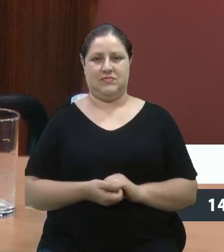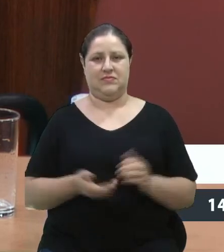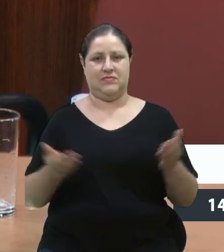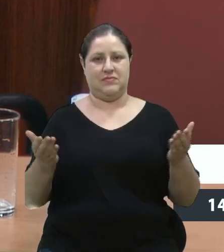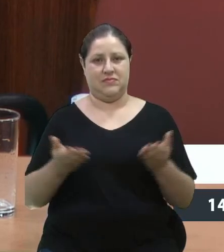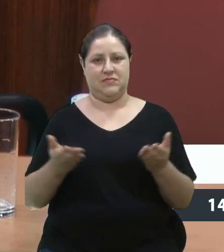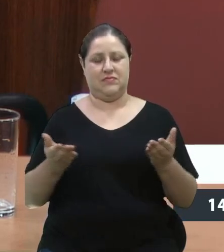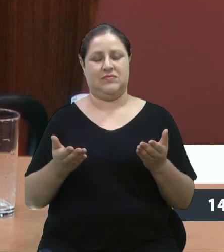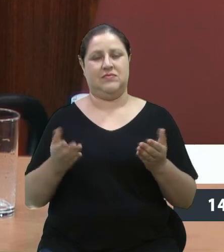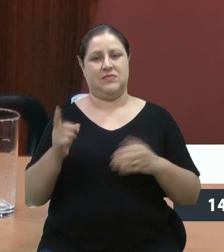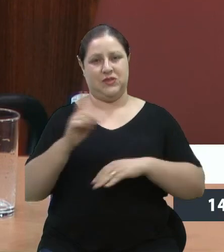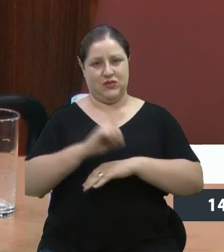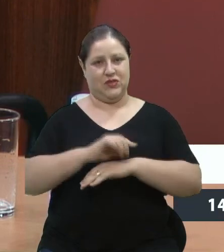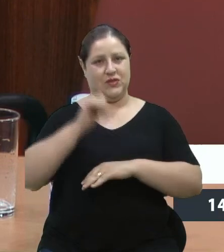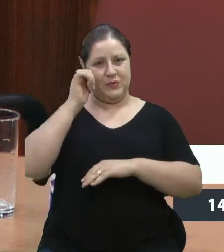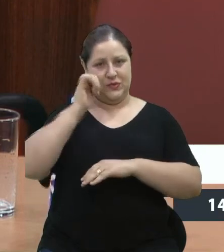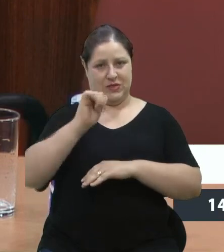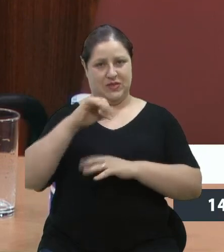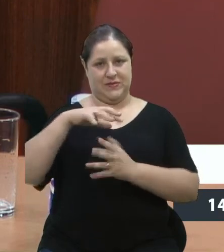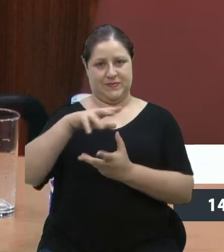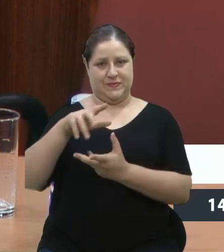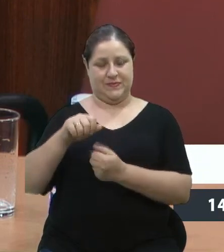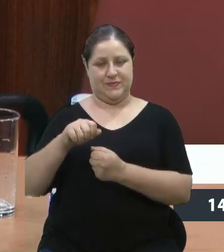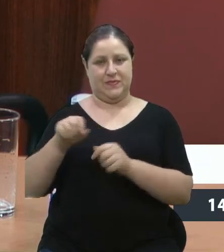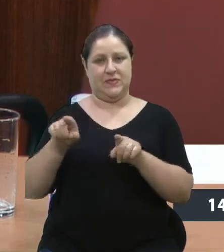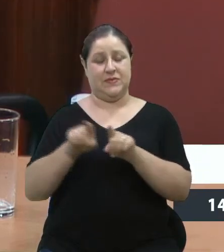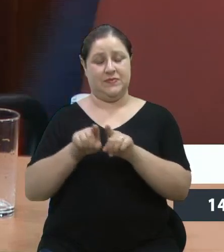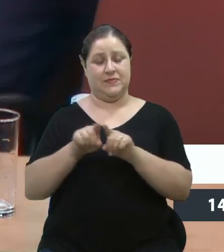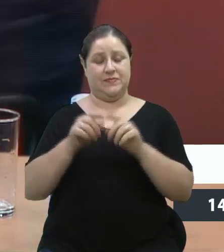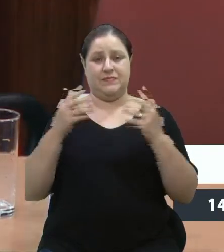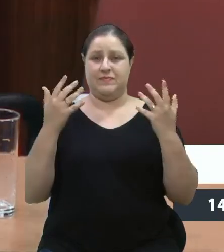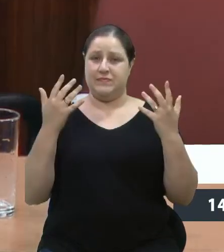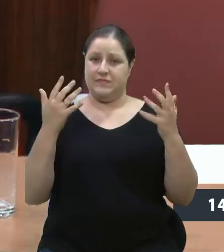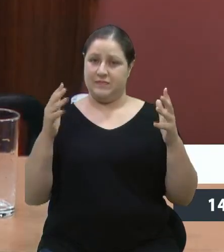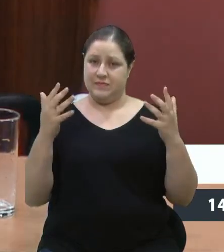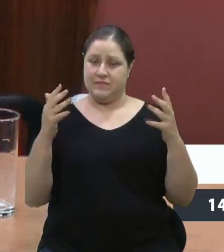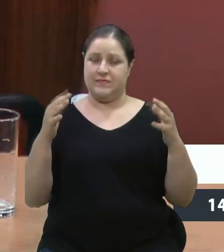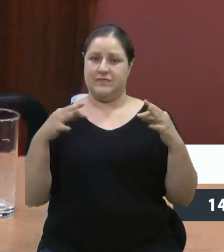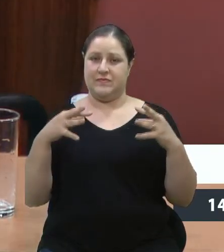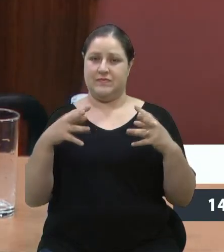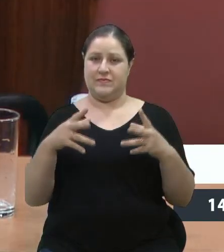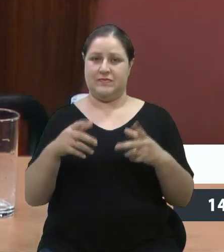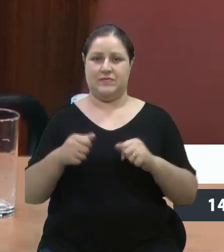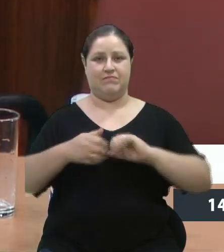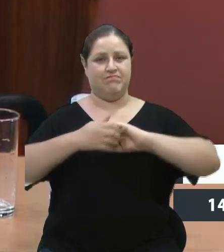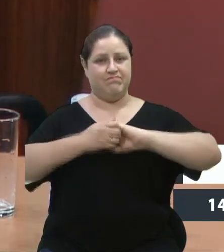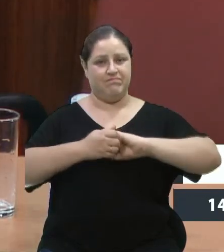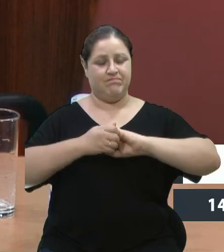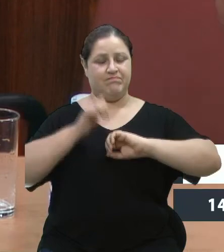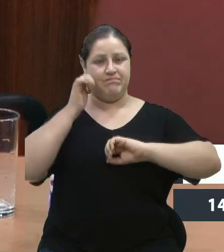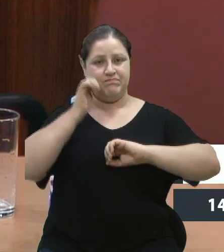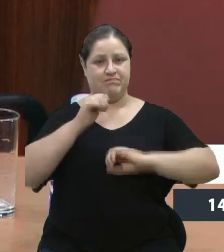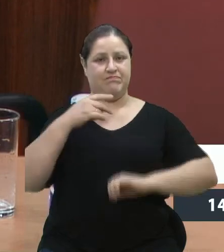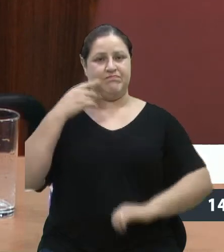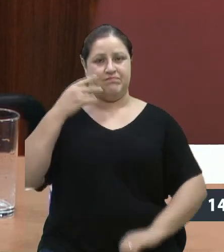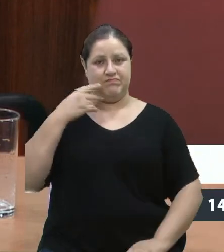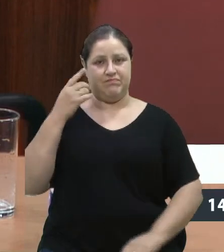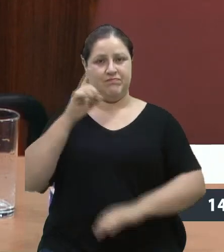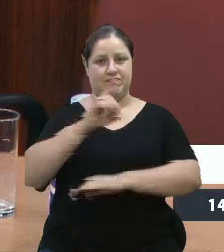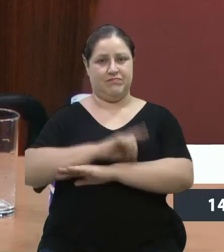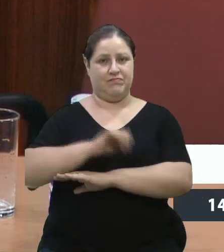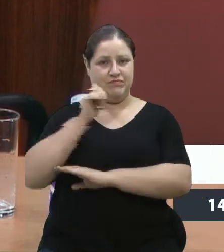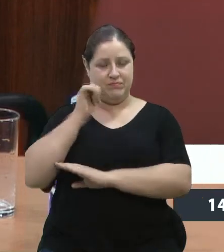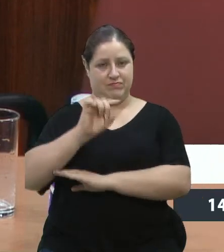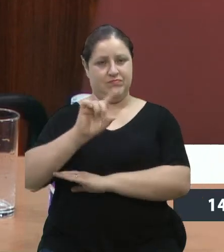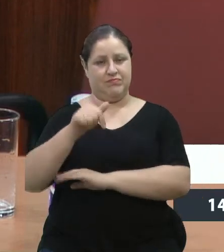também, felicitar, né, a todas as colegas vereadoras pelo Dia da Mulher. E logo mais tem um grande expediente, eu